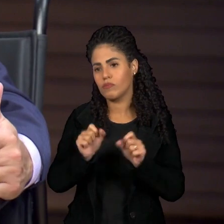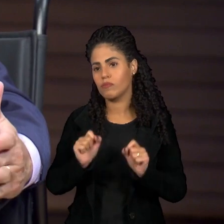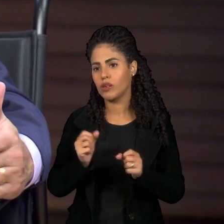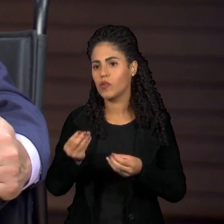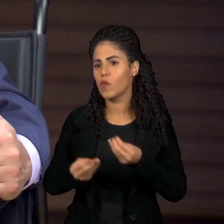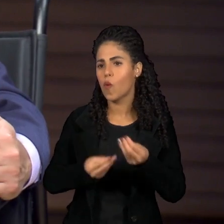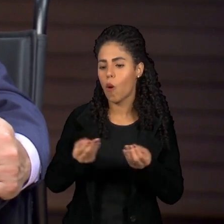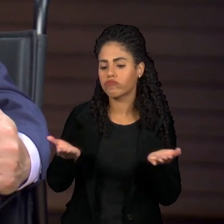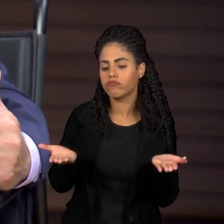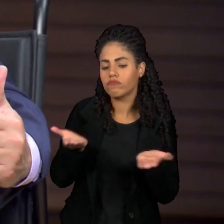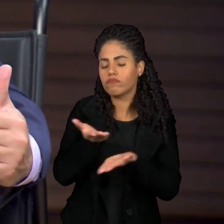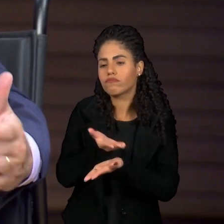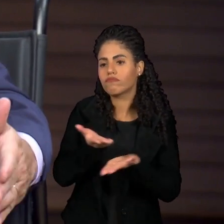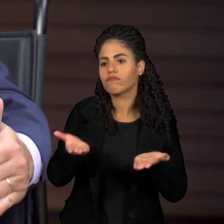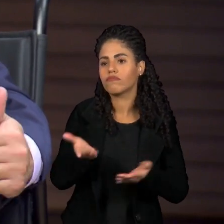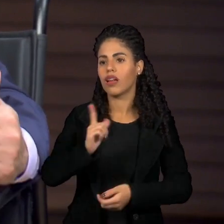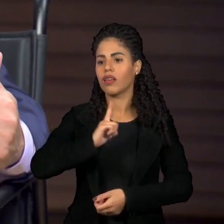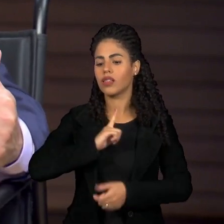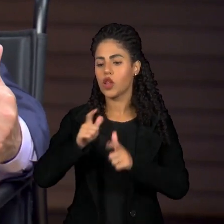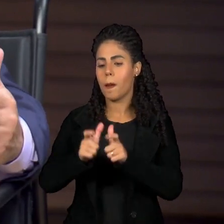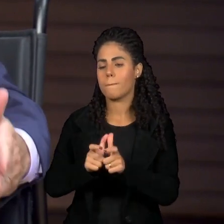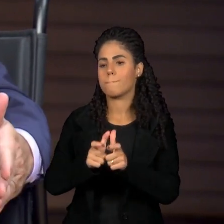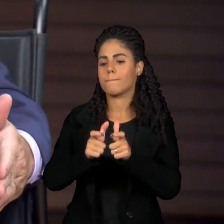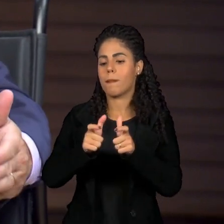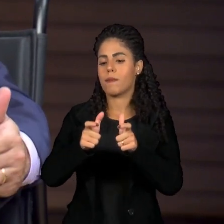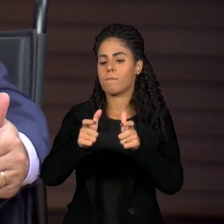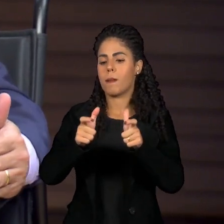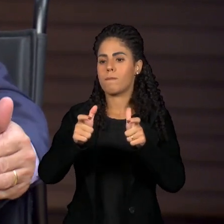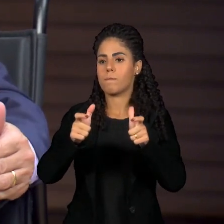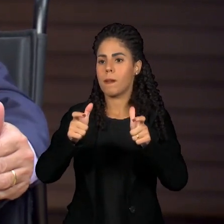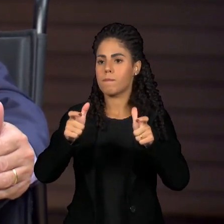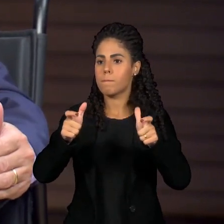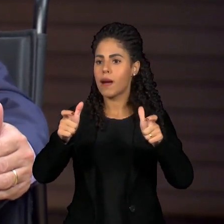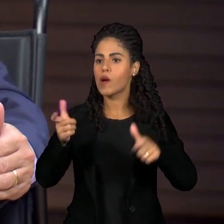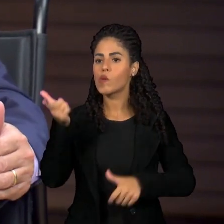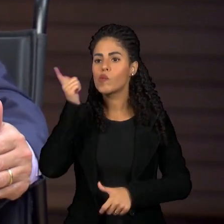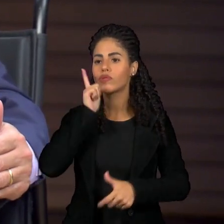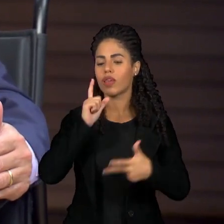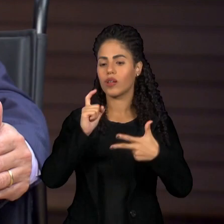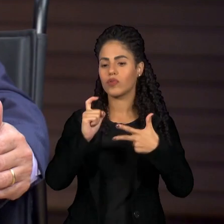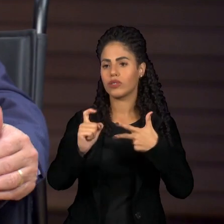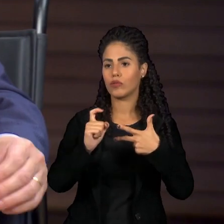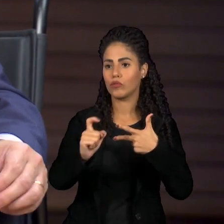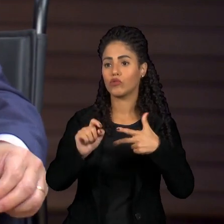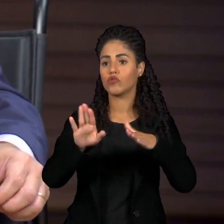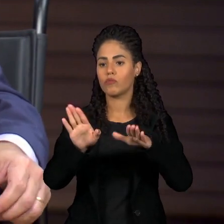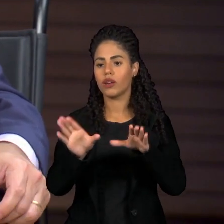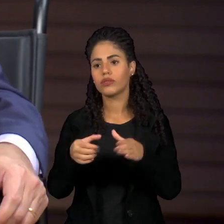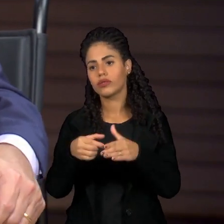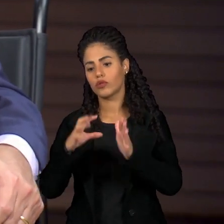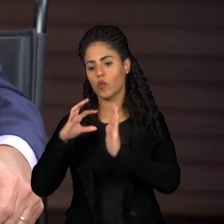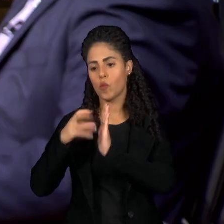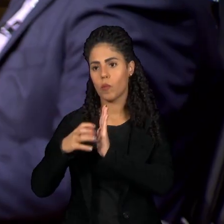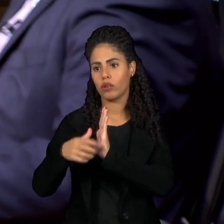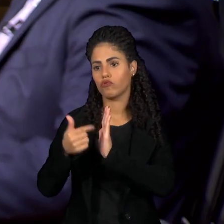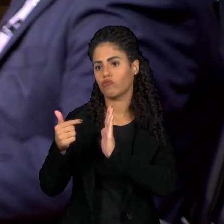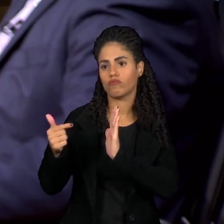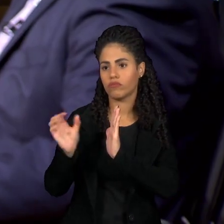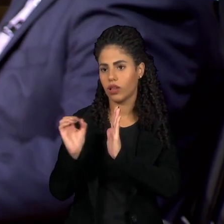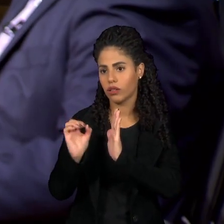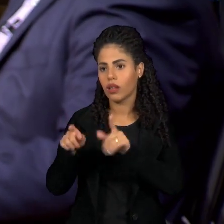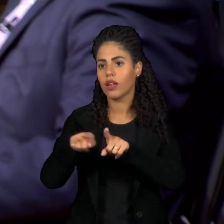alguma relação entre uma maioria que ganha o executivo, mas que esse partido não tem a maioria